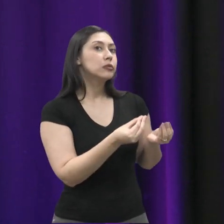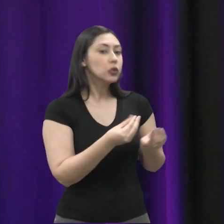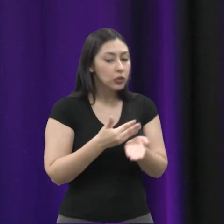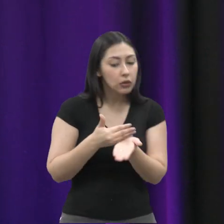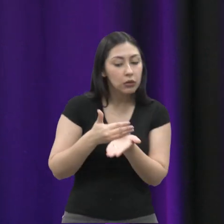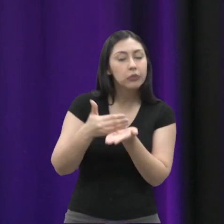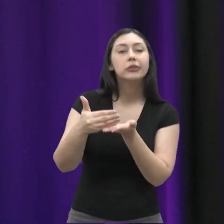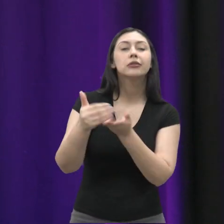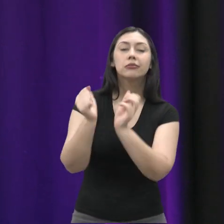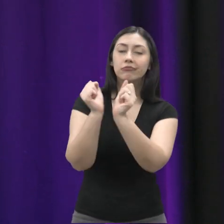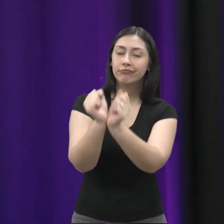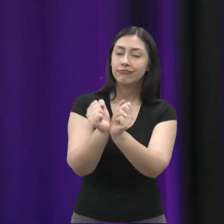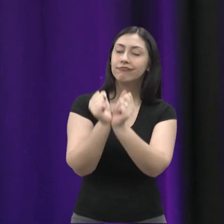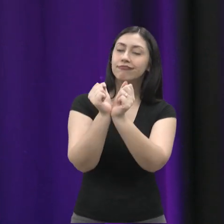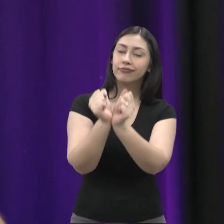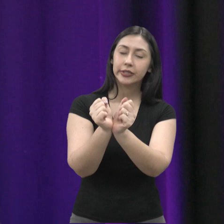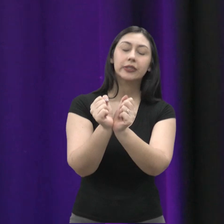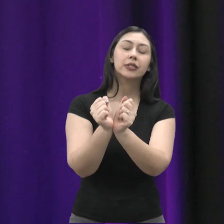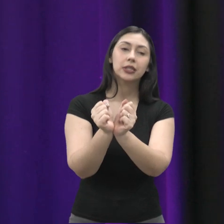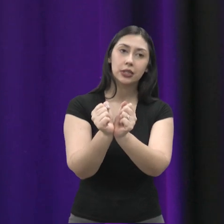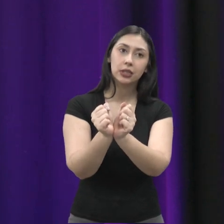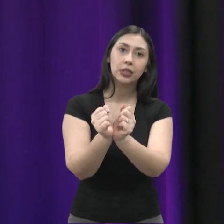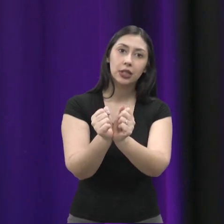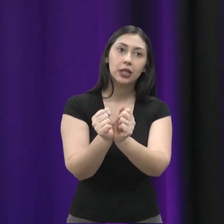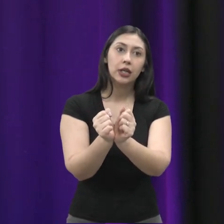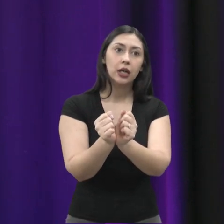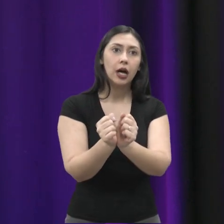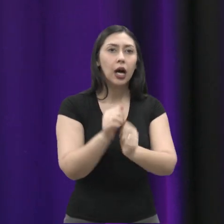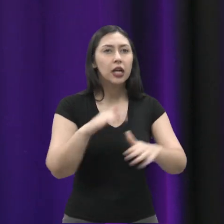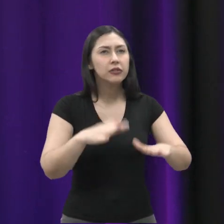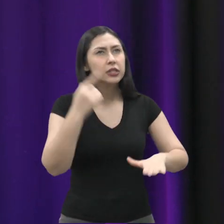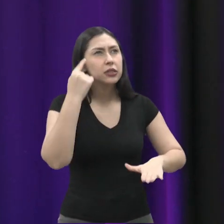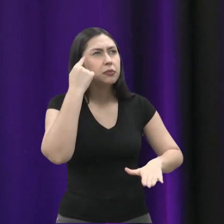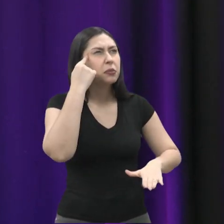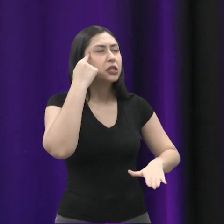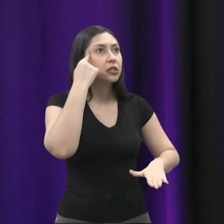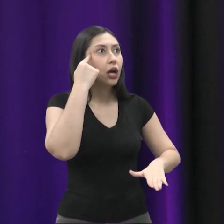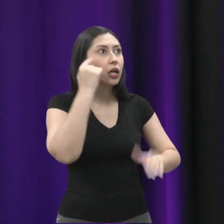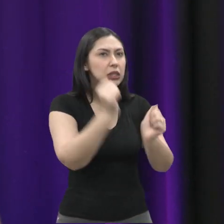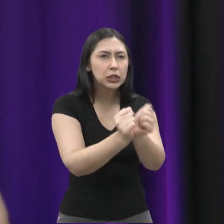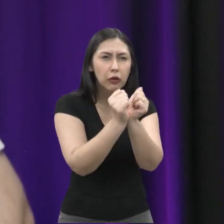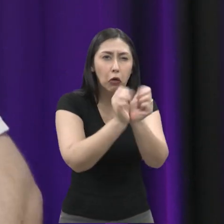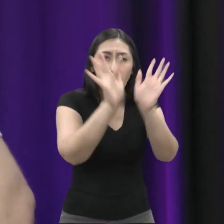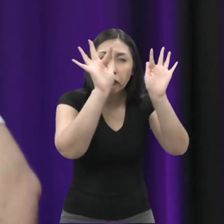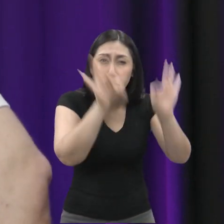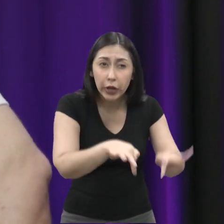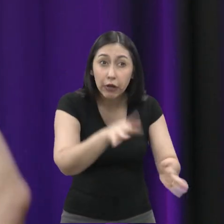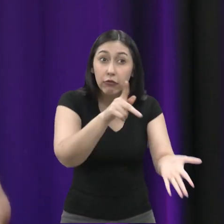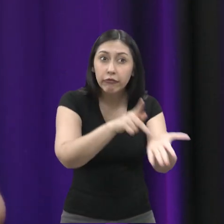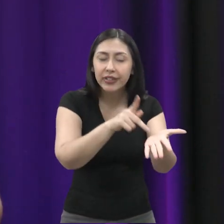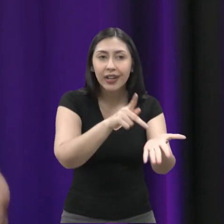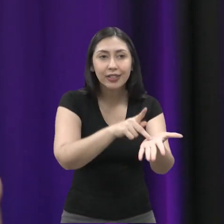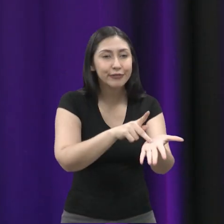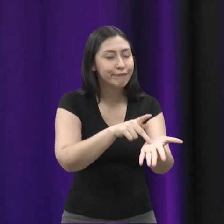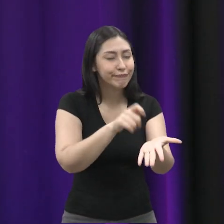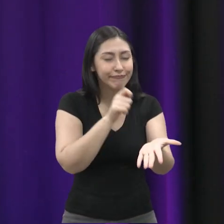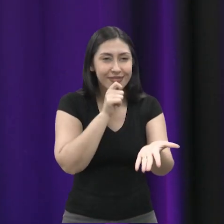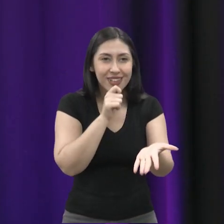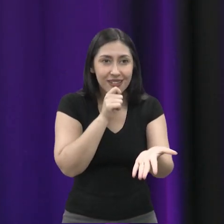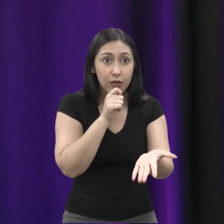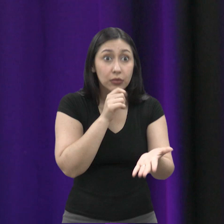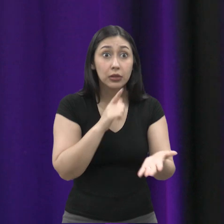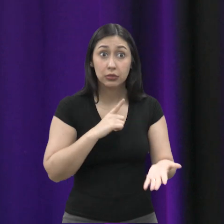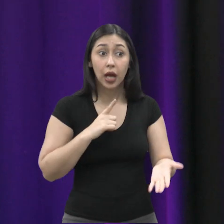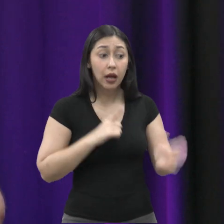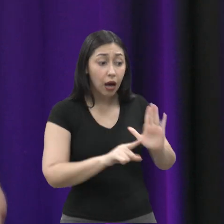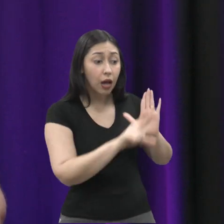de fato, porque teve a Lei Áurea, mas a gente vive as consequências da escravidão até hoje. Então, tudo